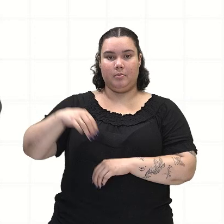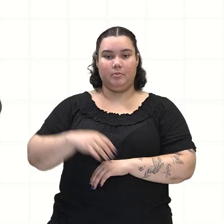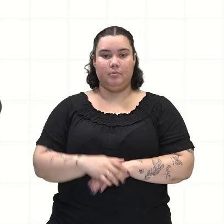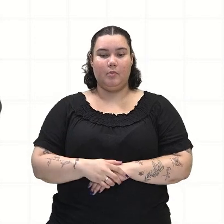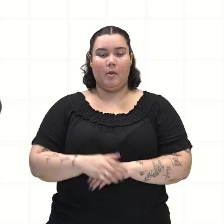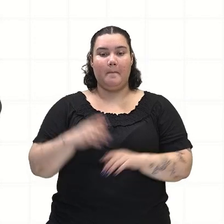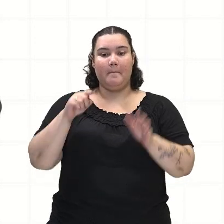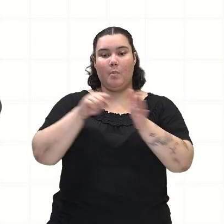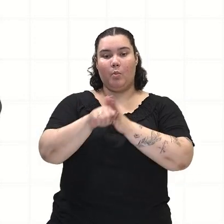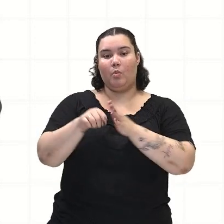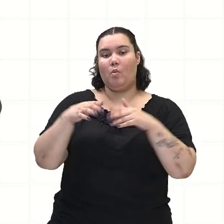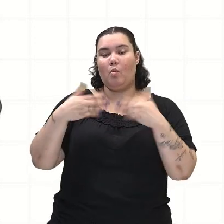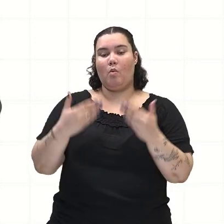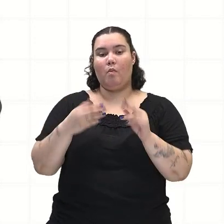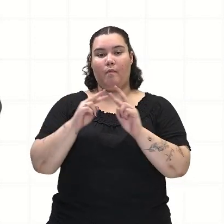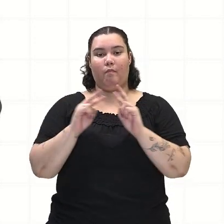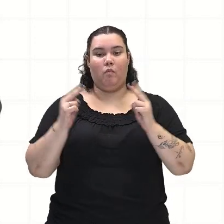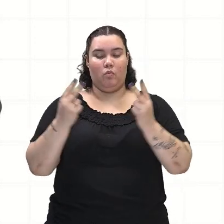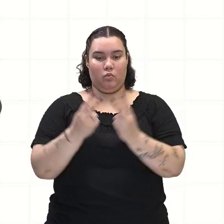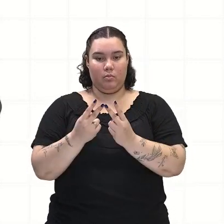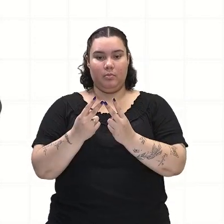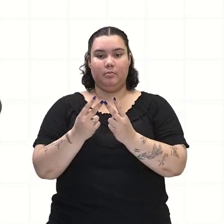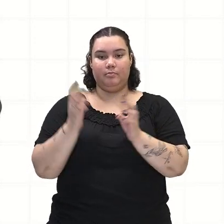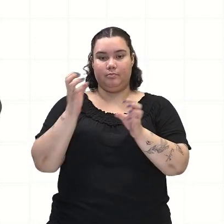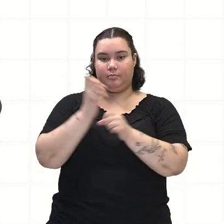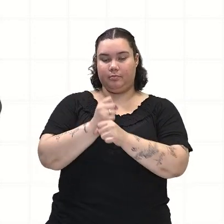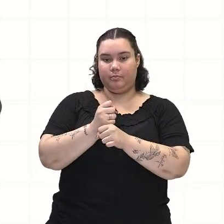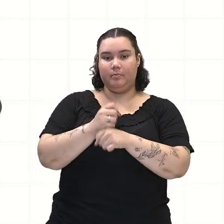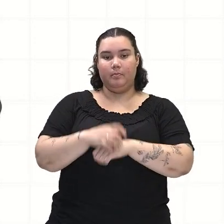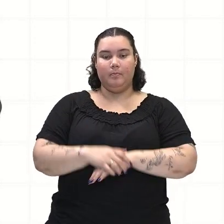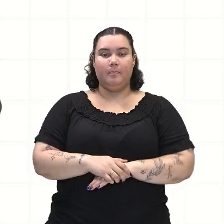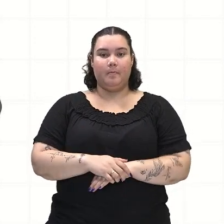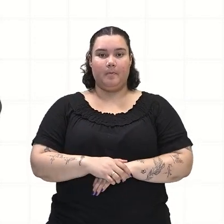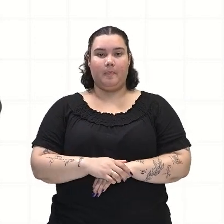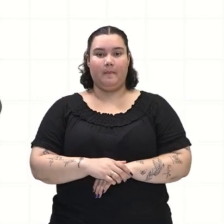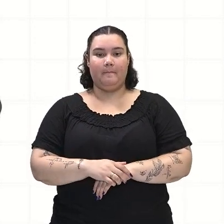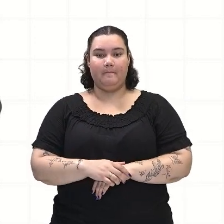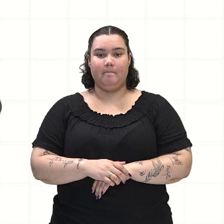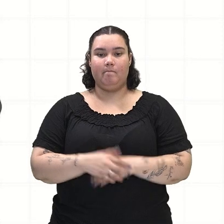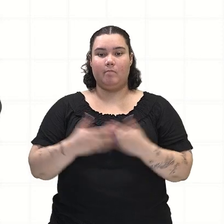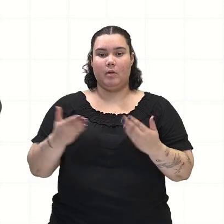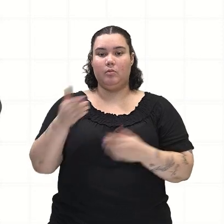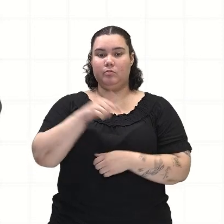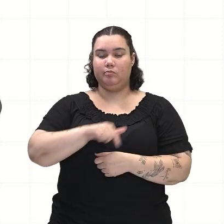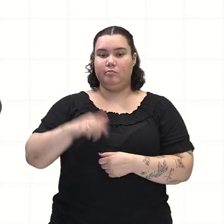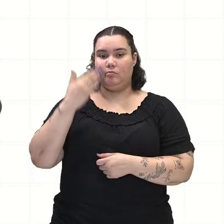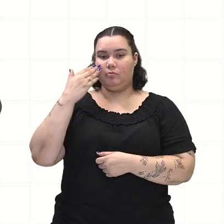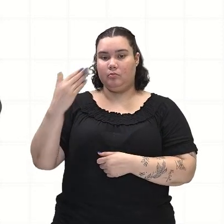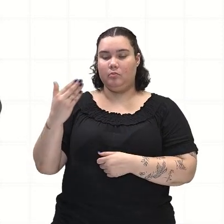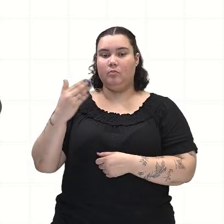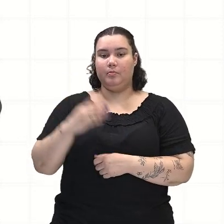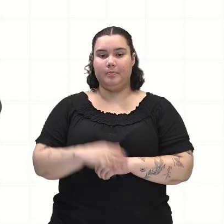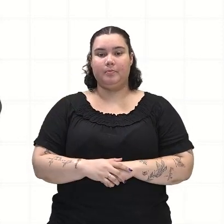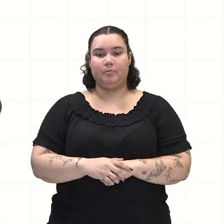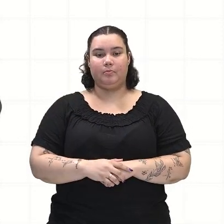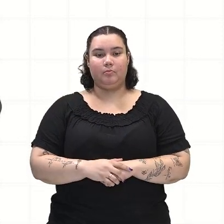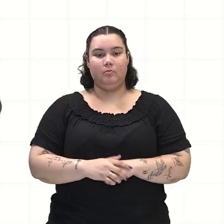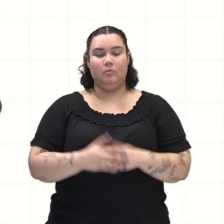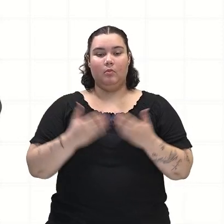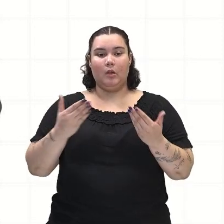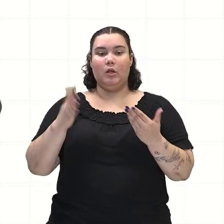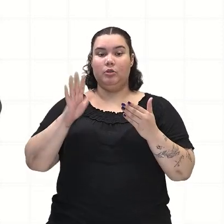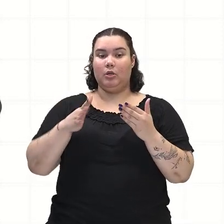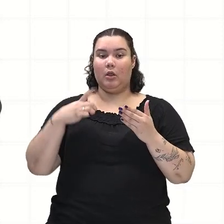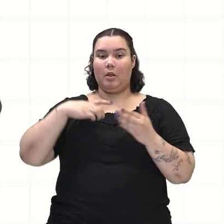quer saber o volume total. Então, novamente, observo as unidades. Já está em